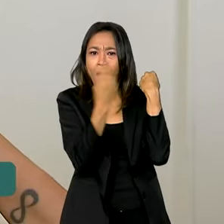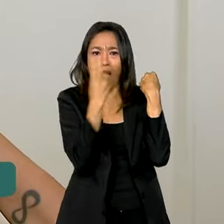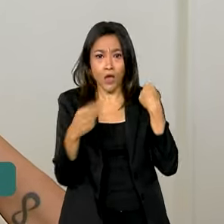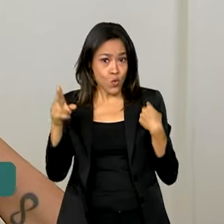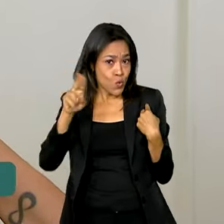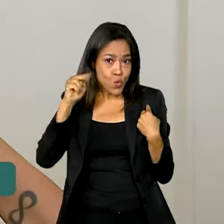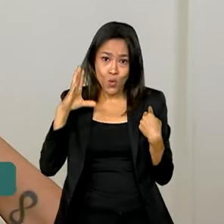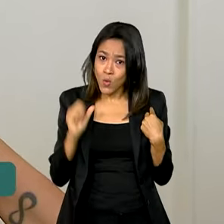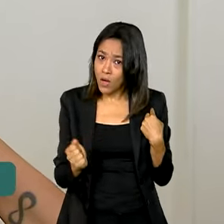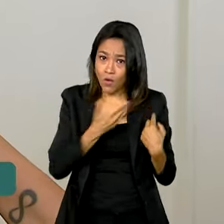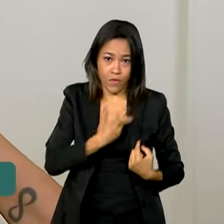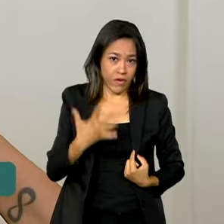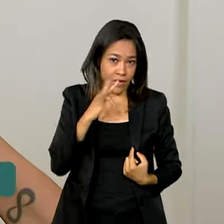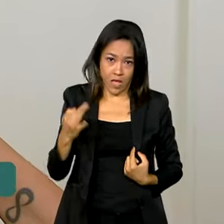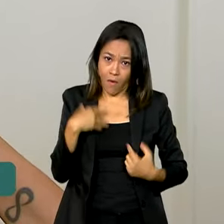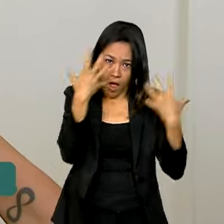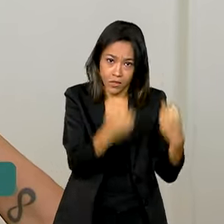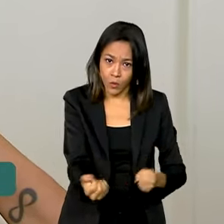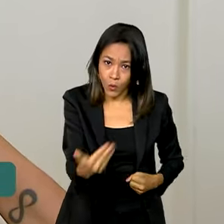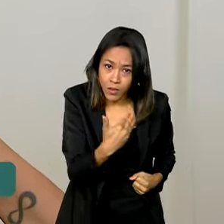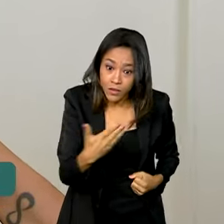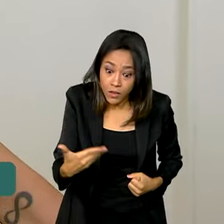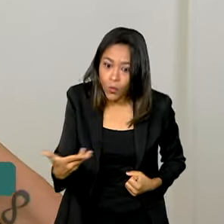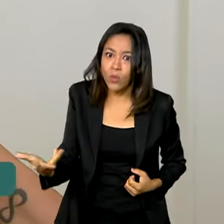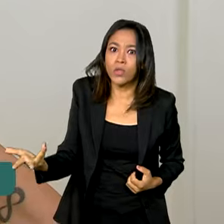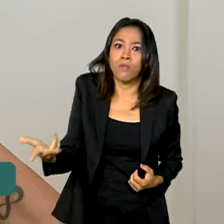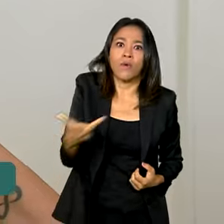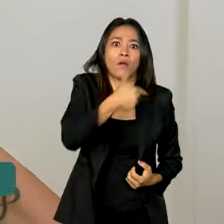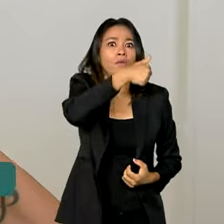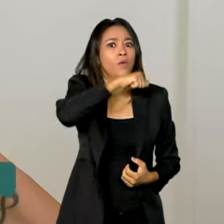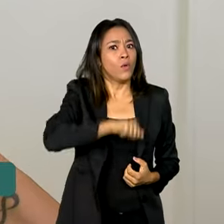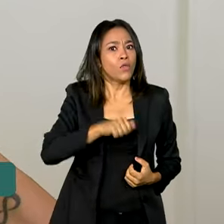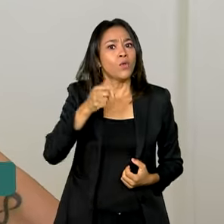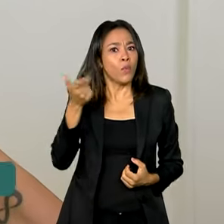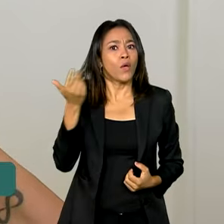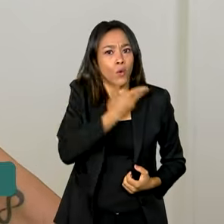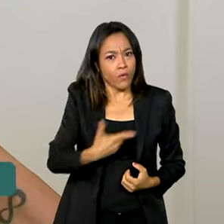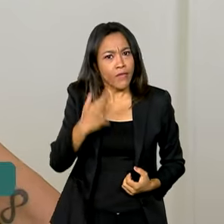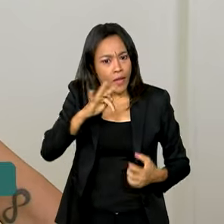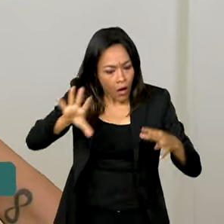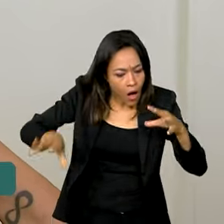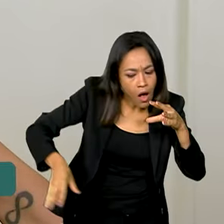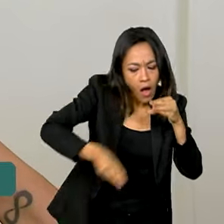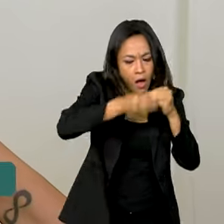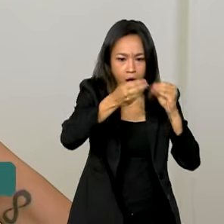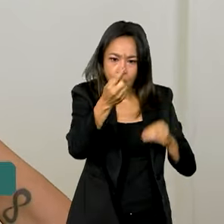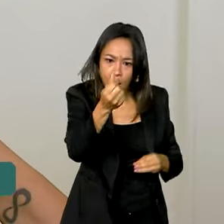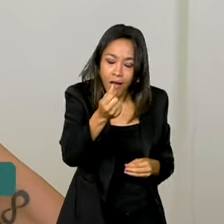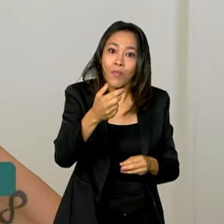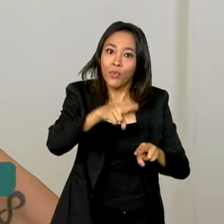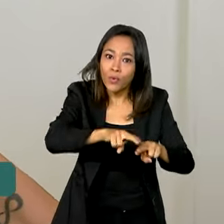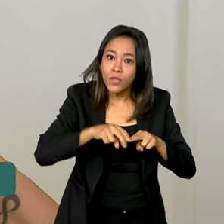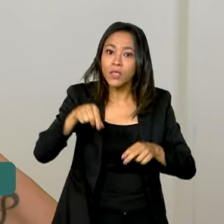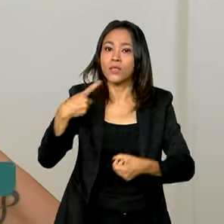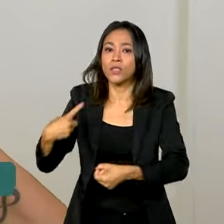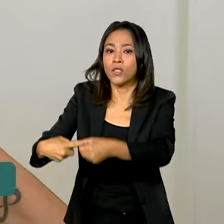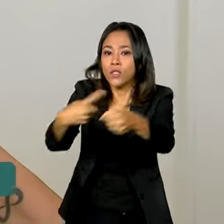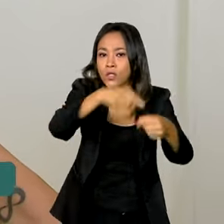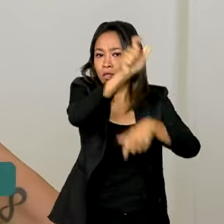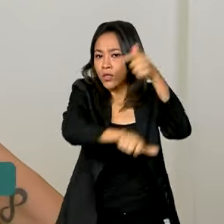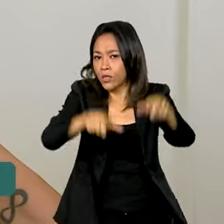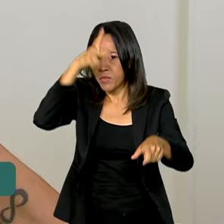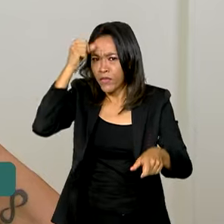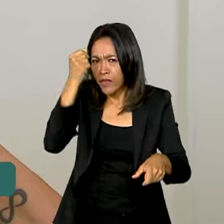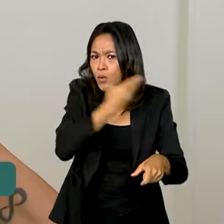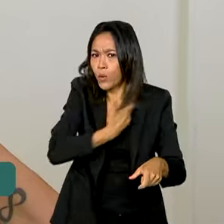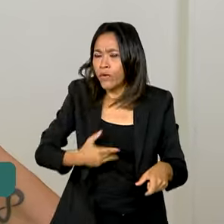federal permitiu o reajuste dos valores. Isso é algo extraordinário. E isso motivou os nossos prefeitos, os nossos governadores, a de